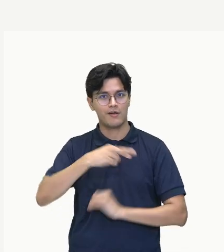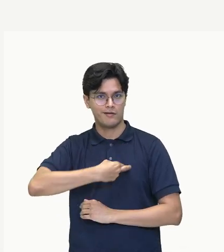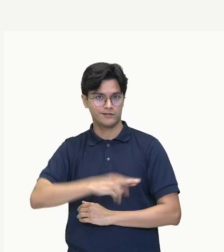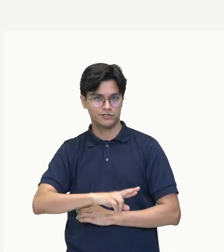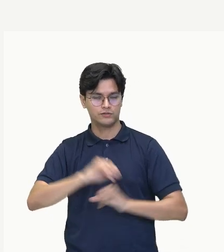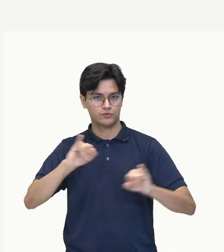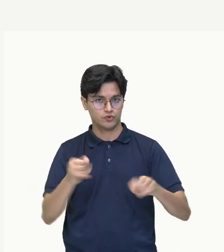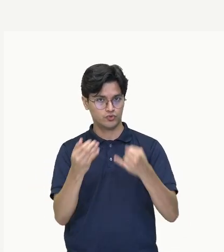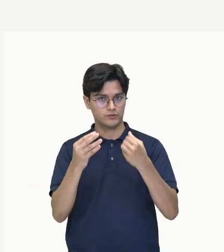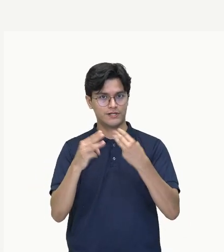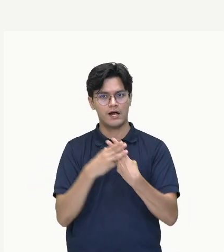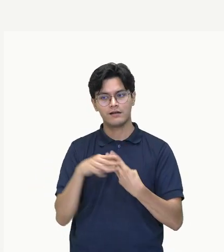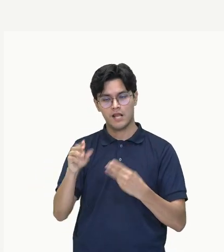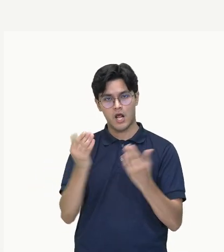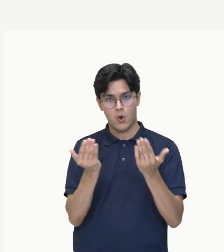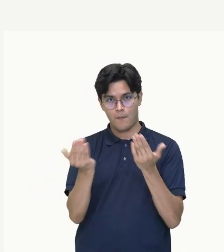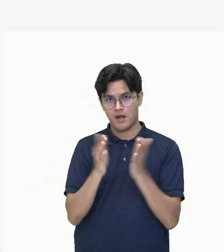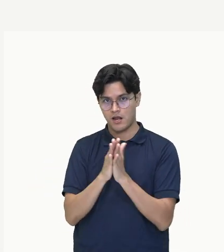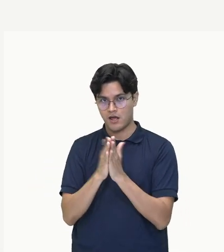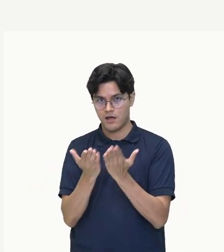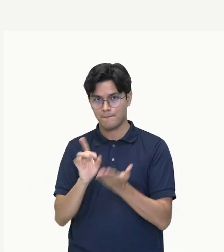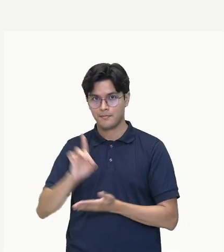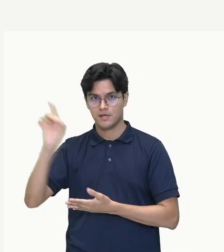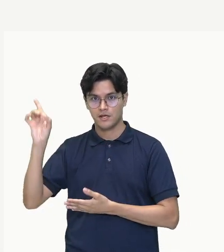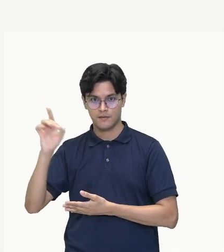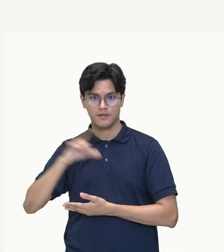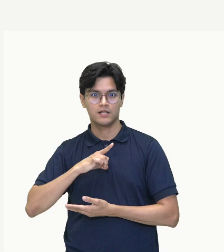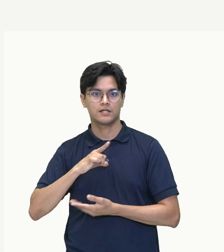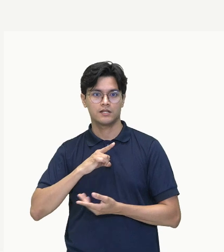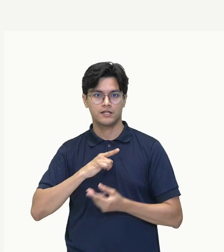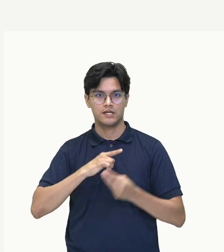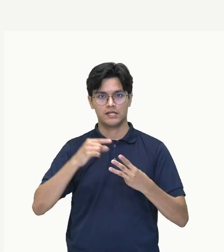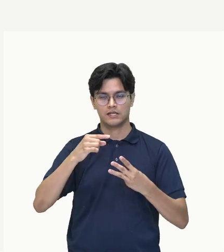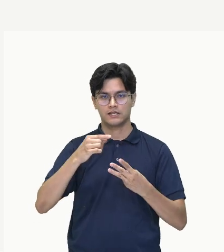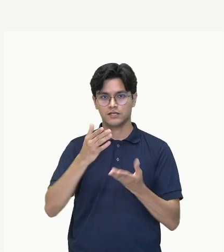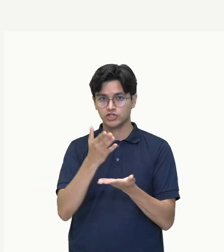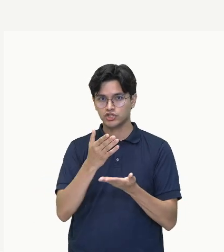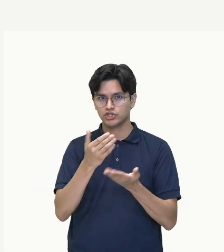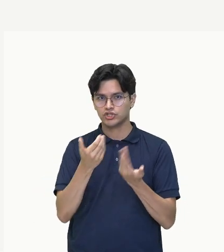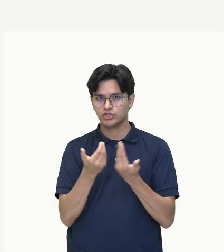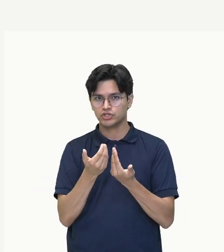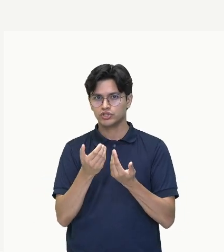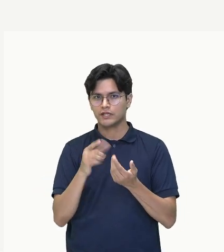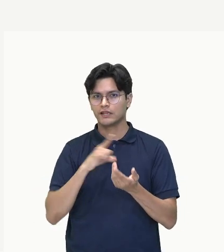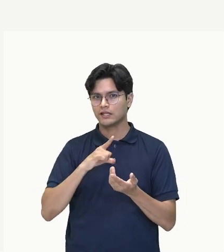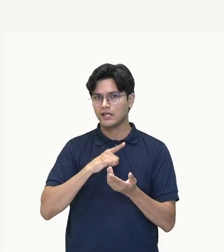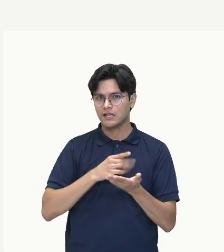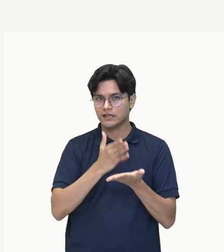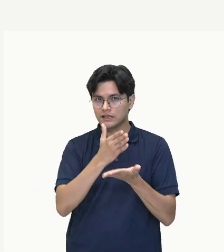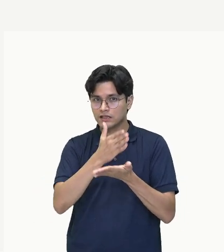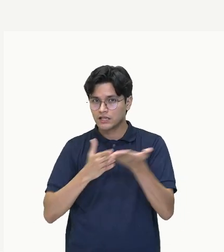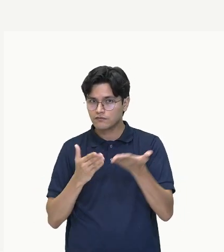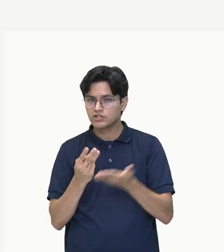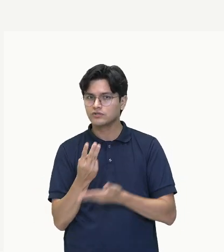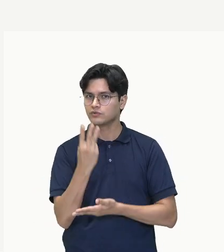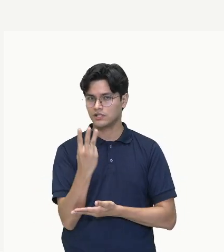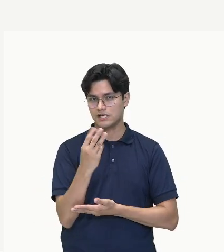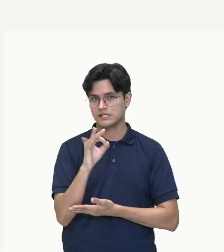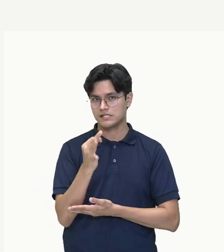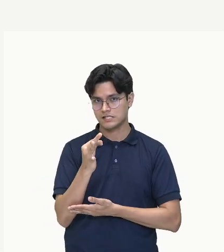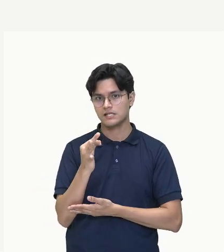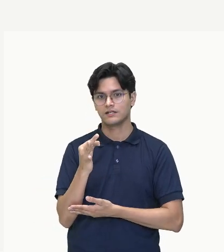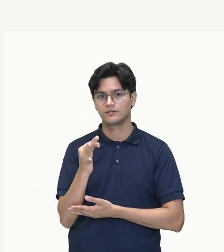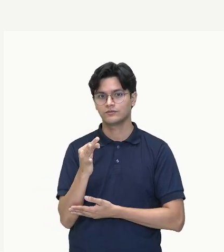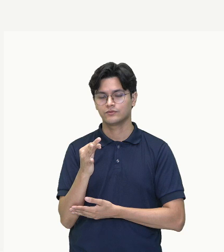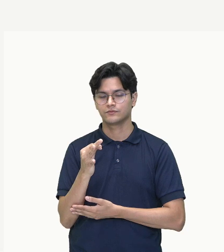dos judeus, ela é dividida em 3 partes. Olha só que interessante. Olha só,